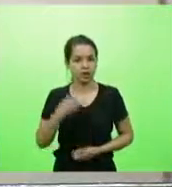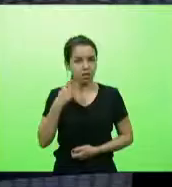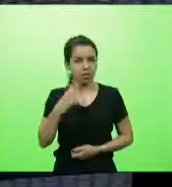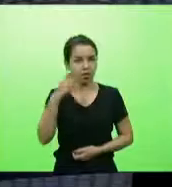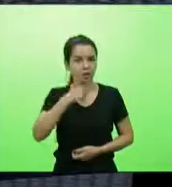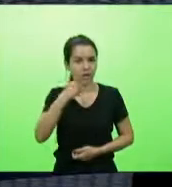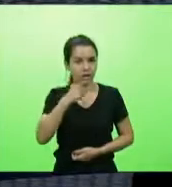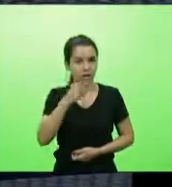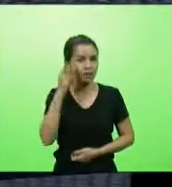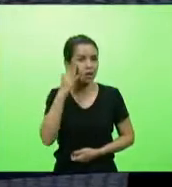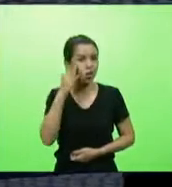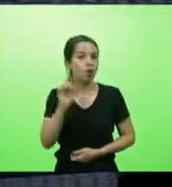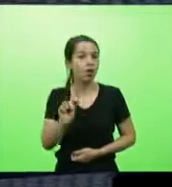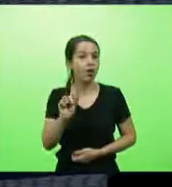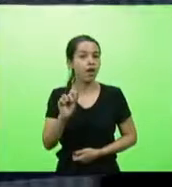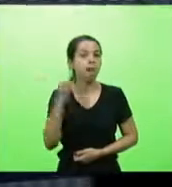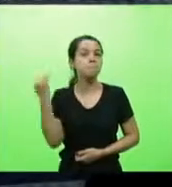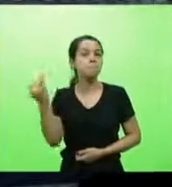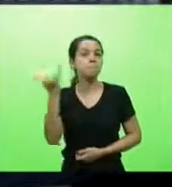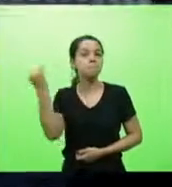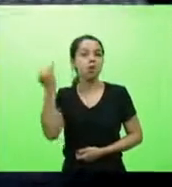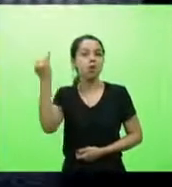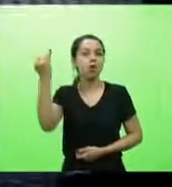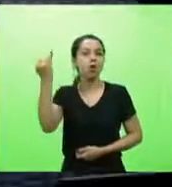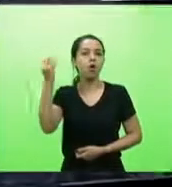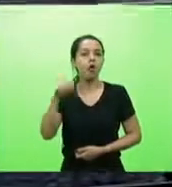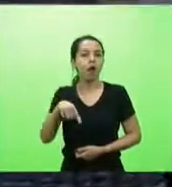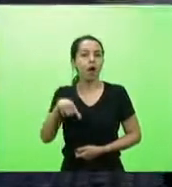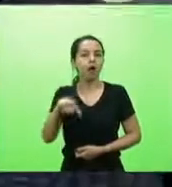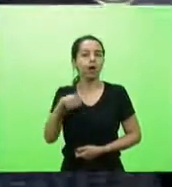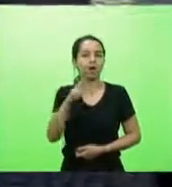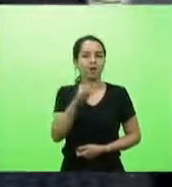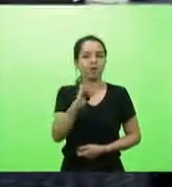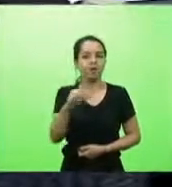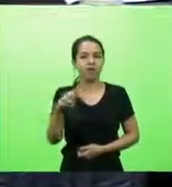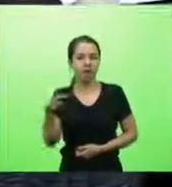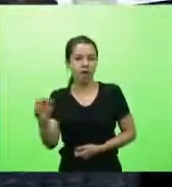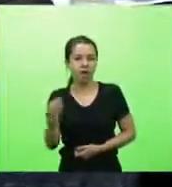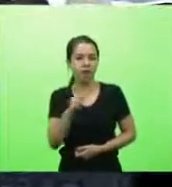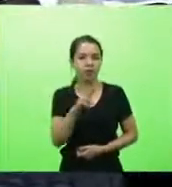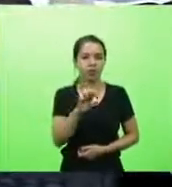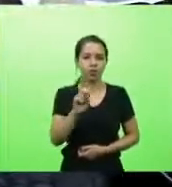sabe o que é essencial? IPVA, IPTU e ICMS.